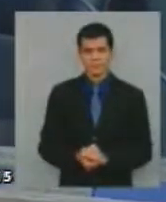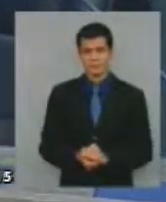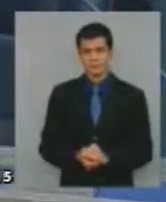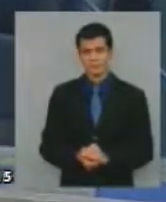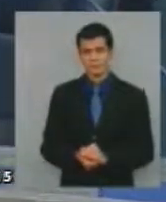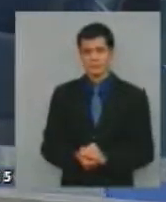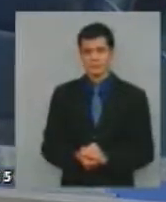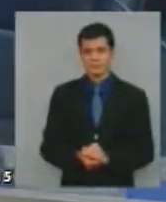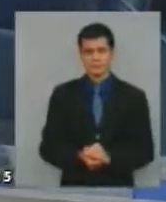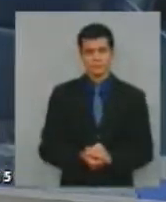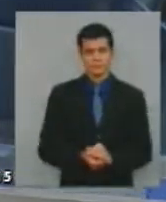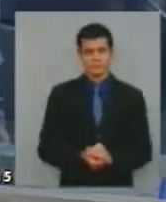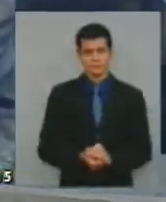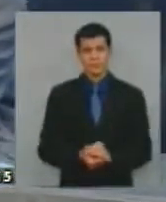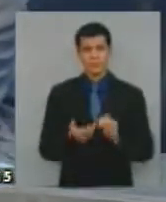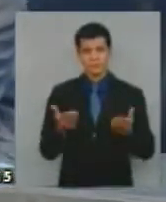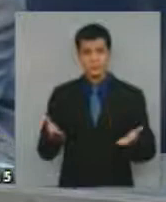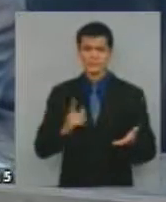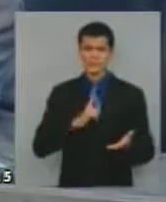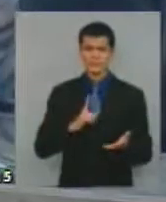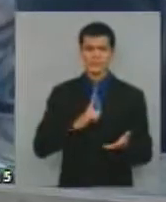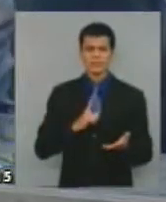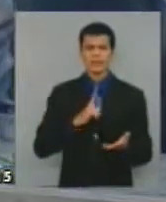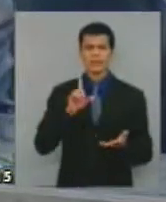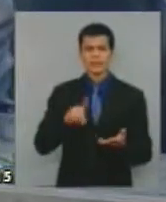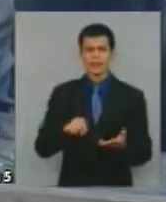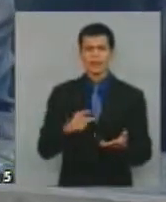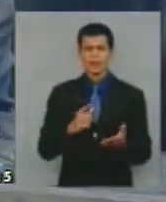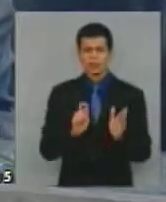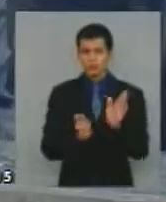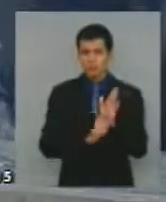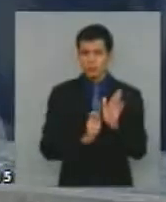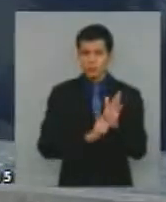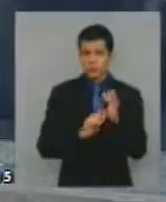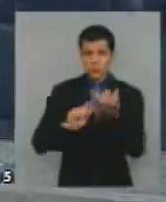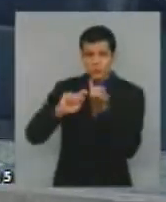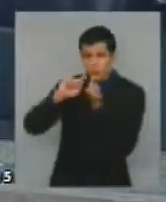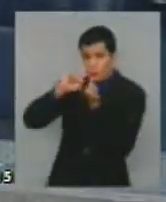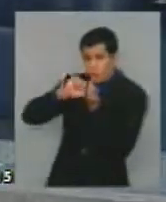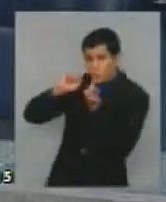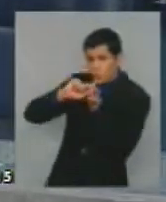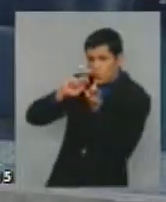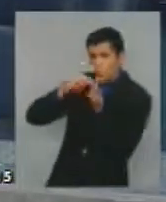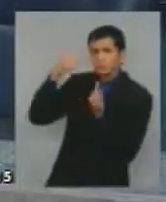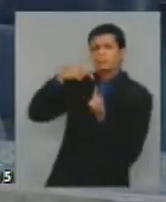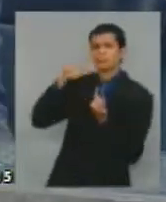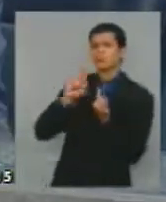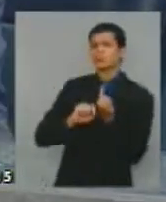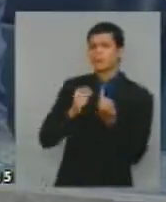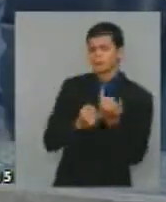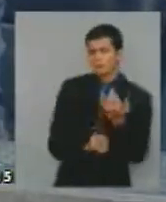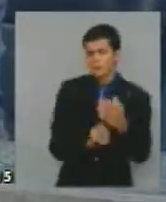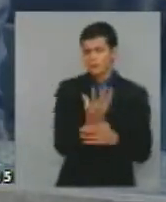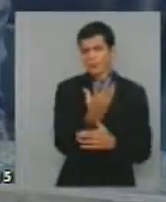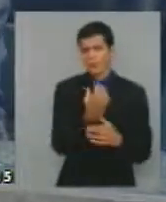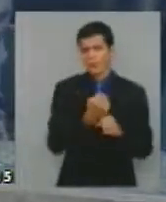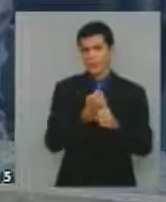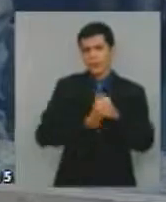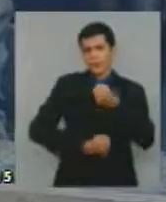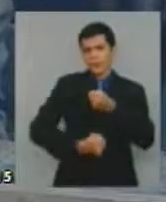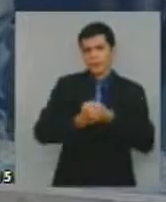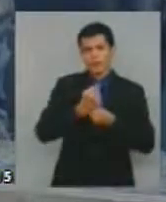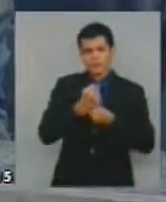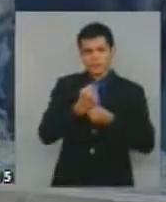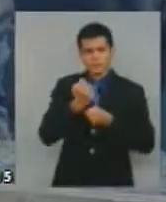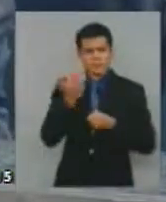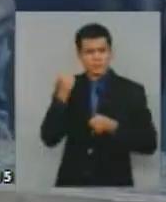ideia, o crack é uma droga que foi inventada na década de 80. Né? Inclusive o nome crack significa dizer